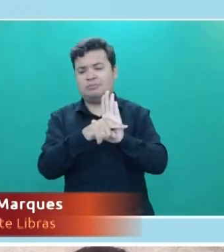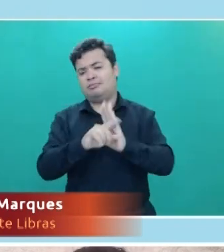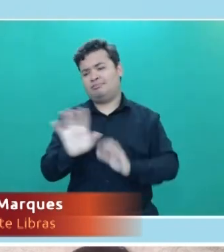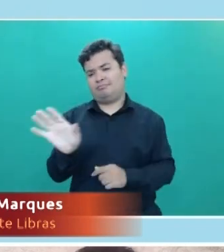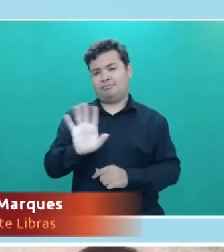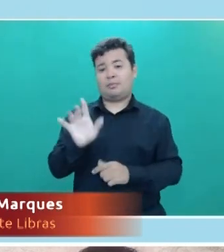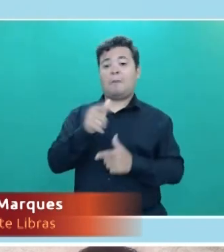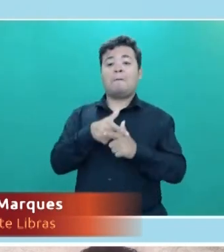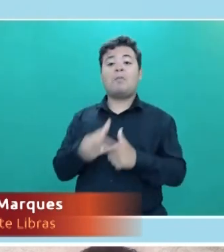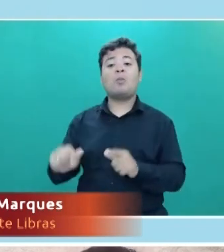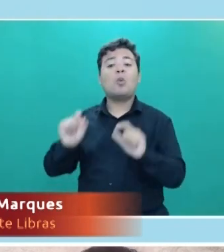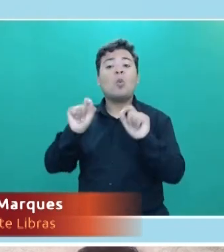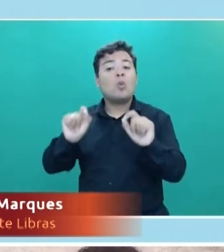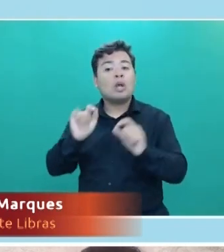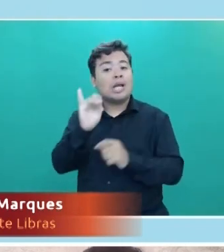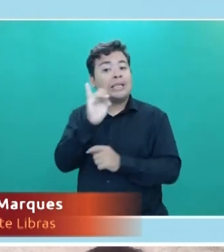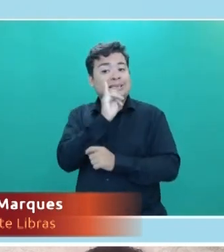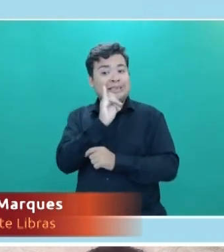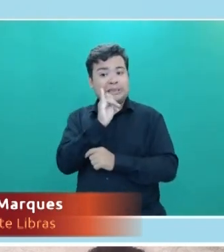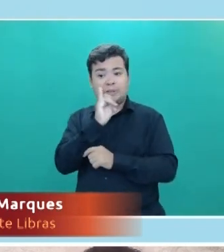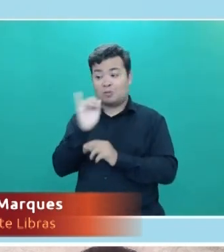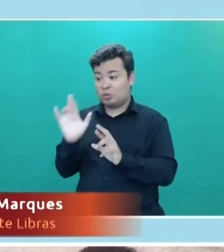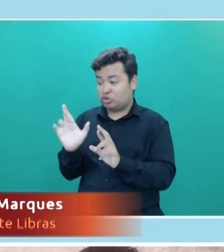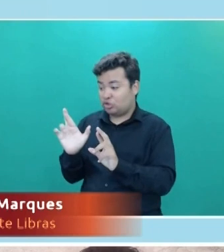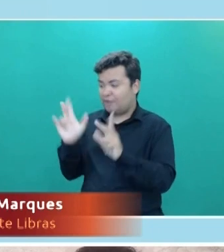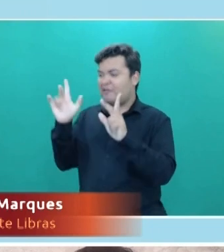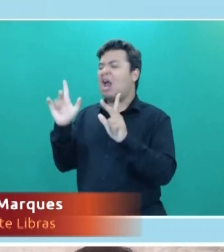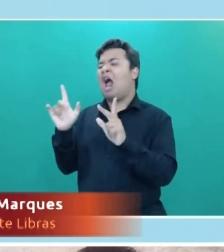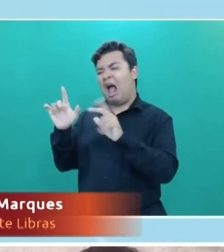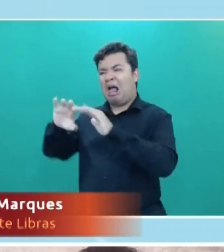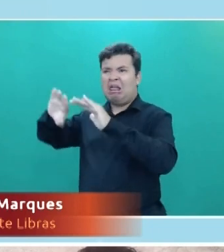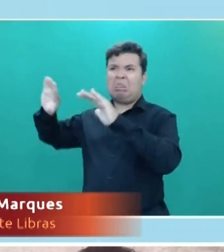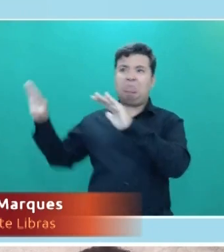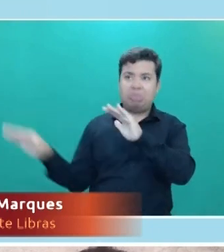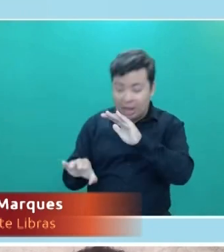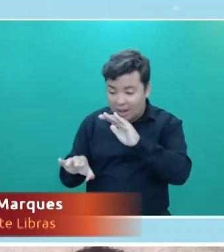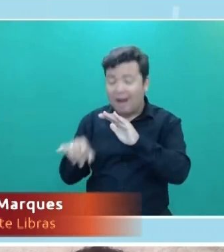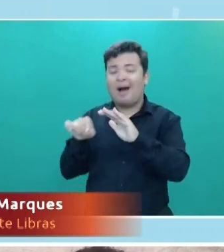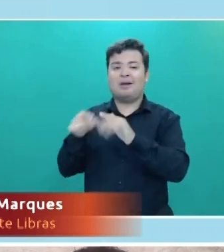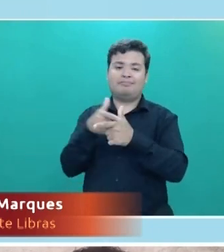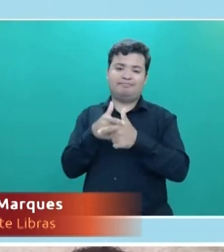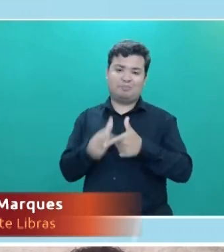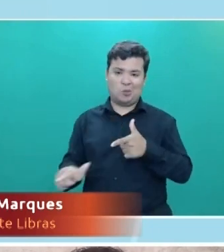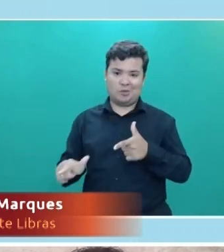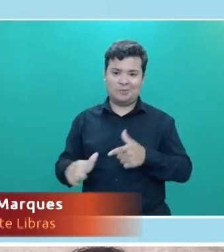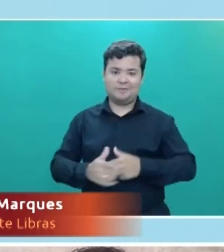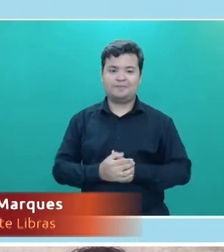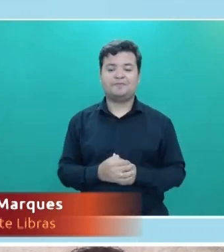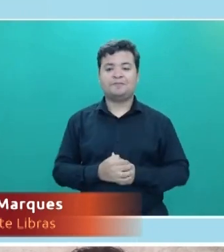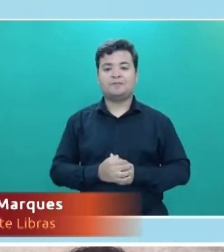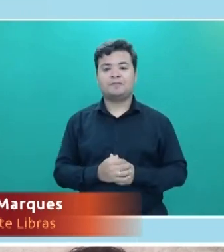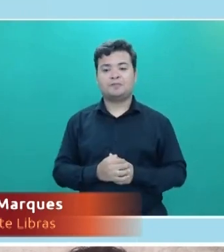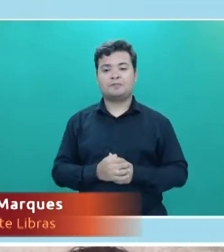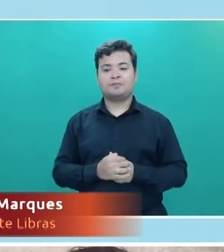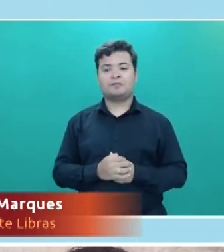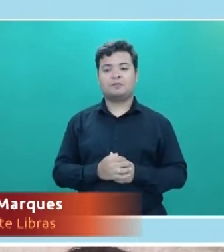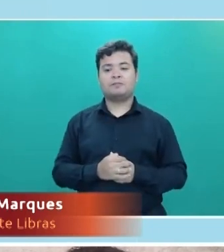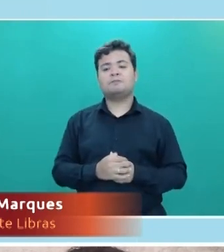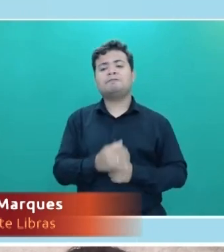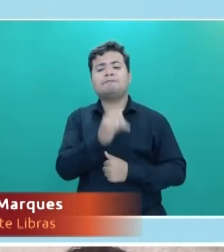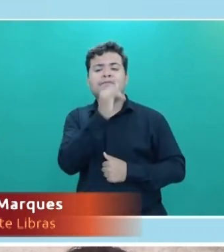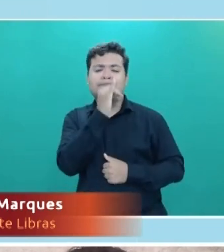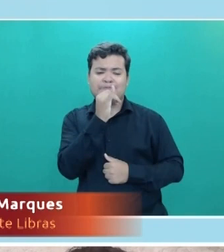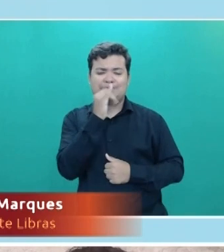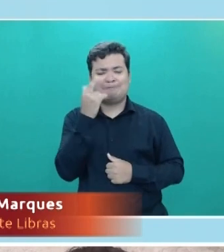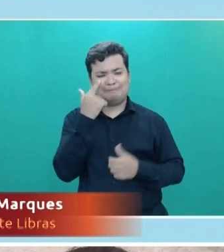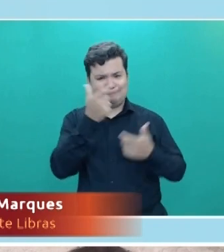se transforma em desigualdade, né? Eu acho que esse é o pulo do gato. E quando a gente está falando